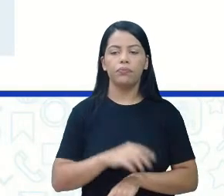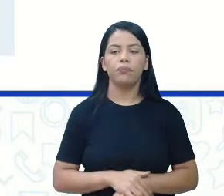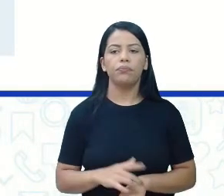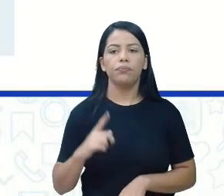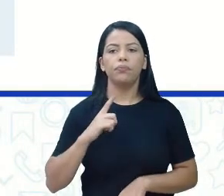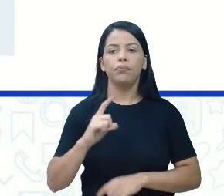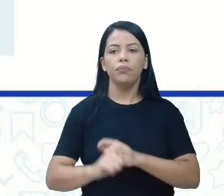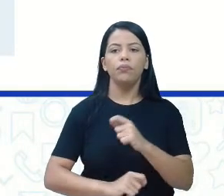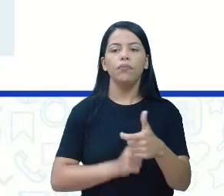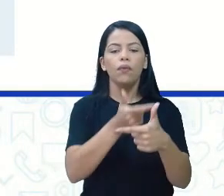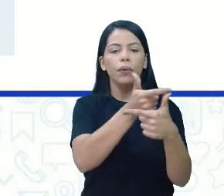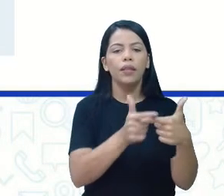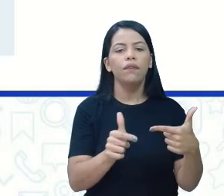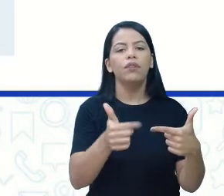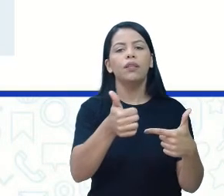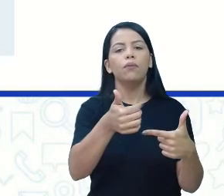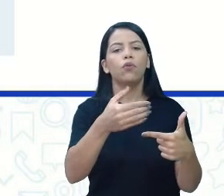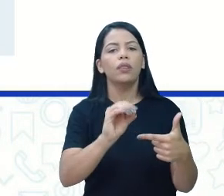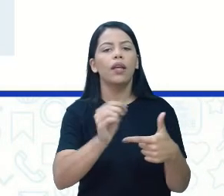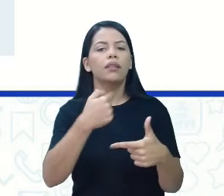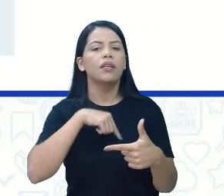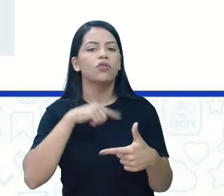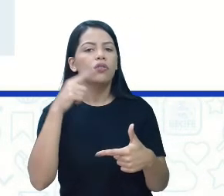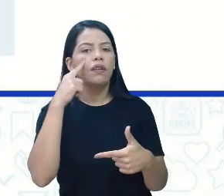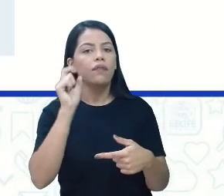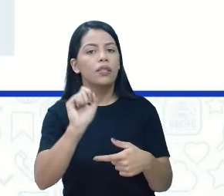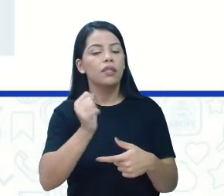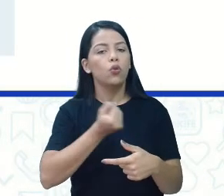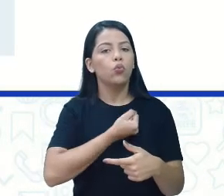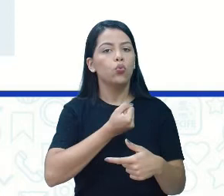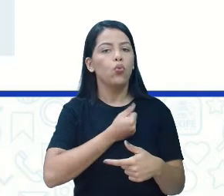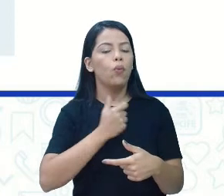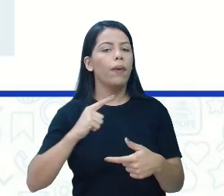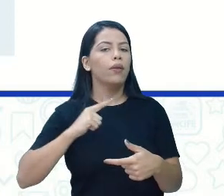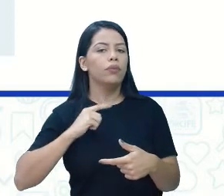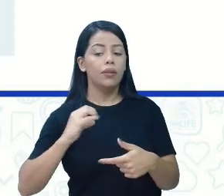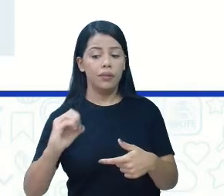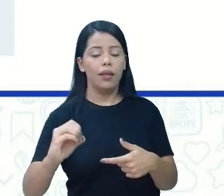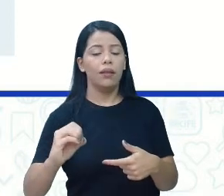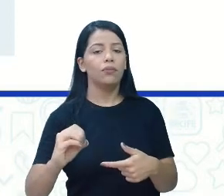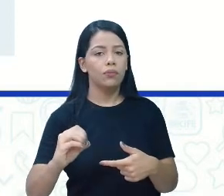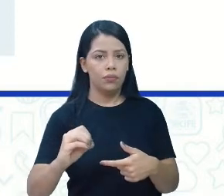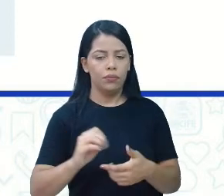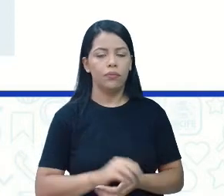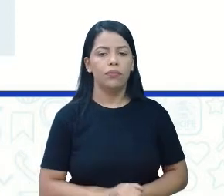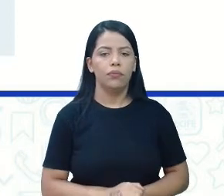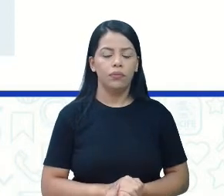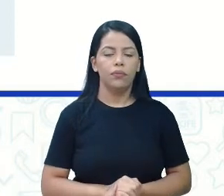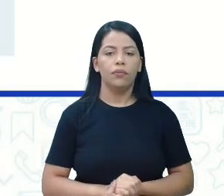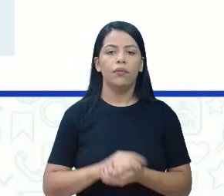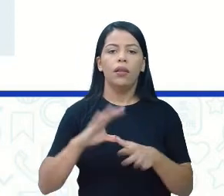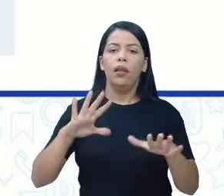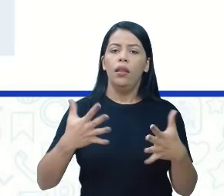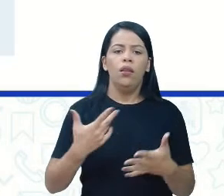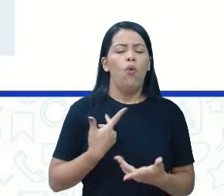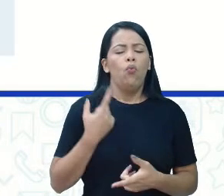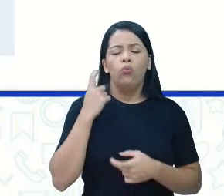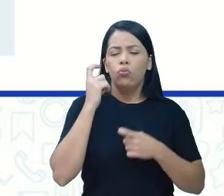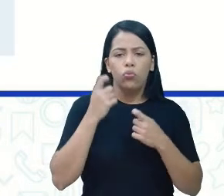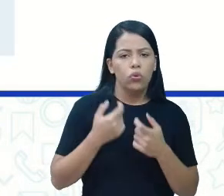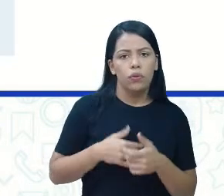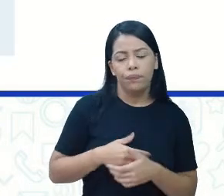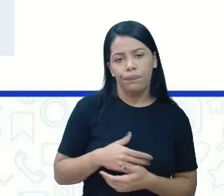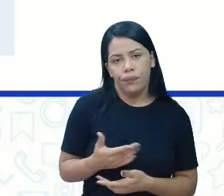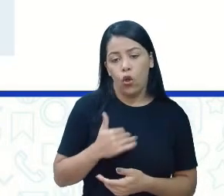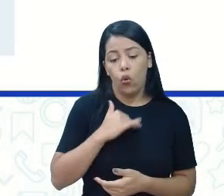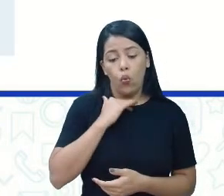para dividir por 10, a gente vai verificar se o algarismo das unidades tem o zero. E aí eu não vou me importar com os outros